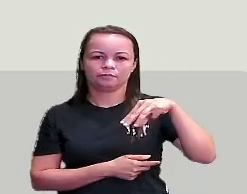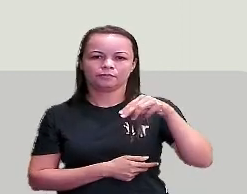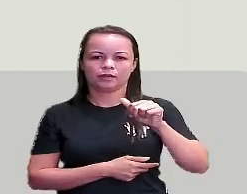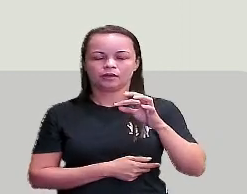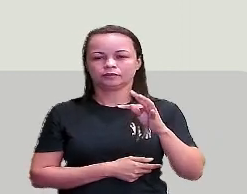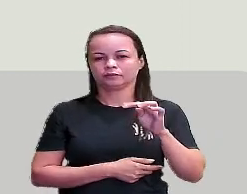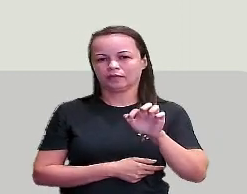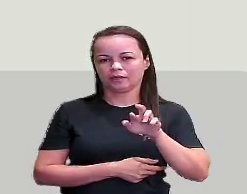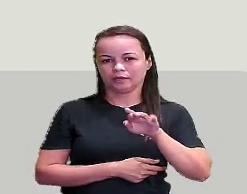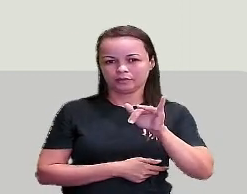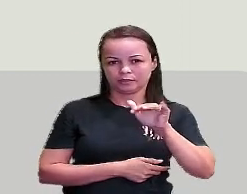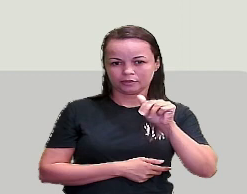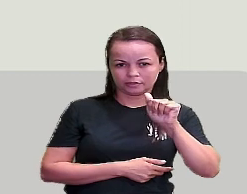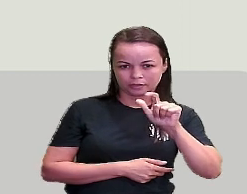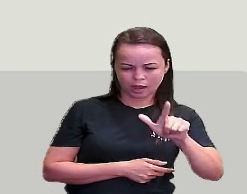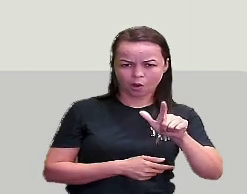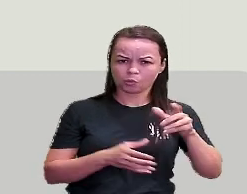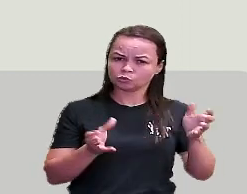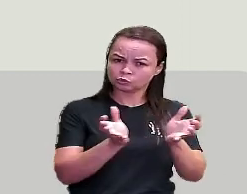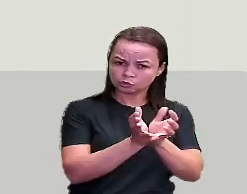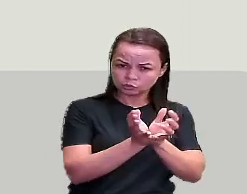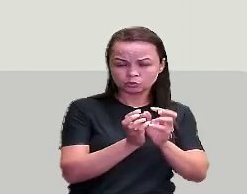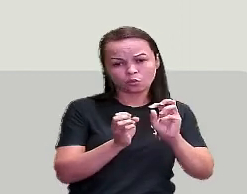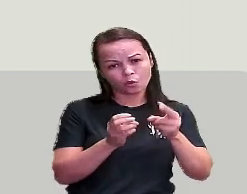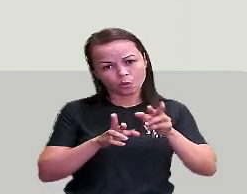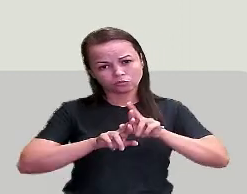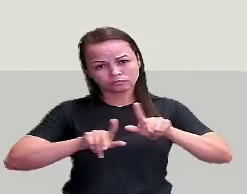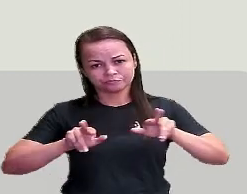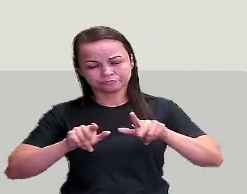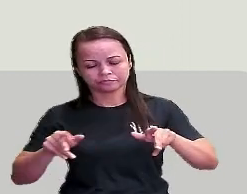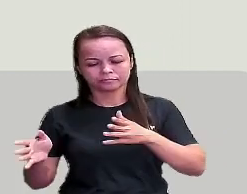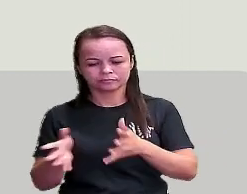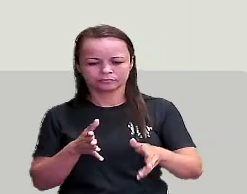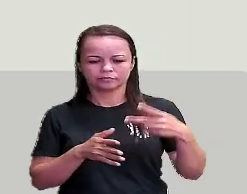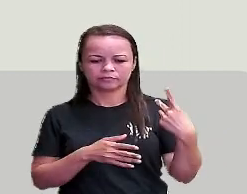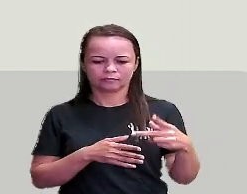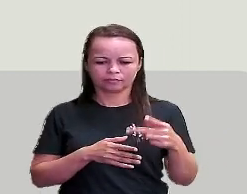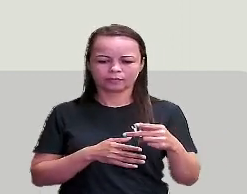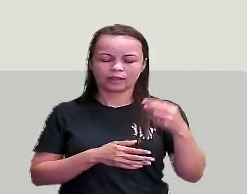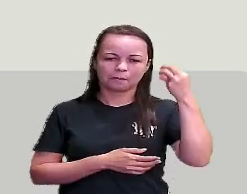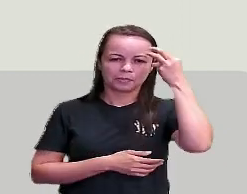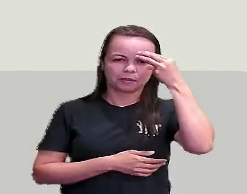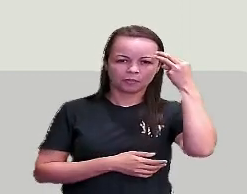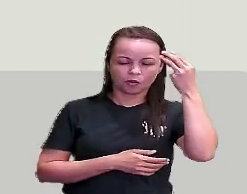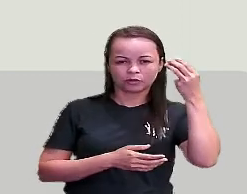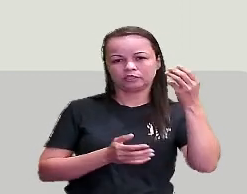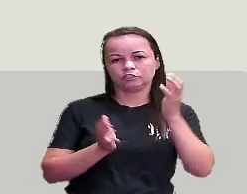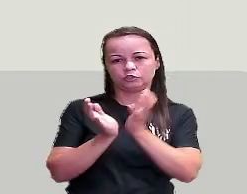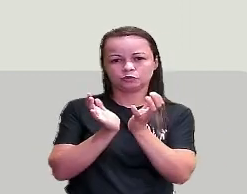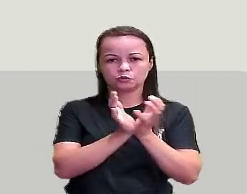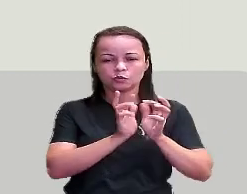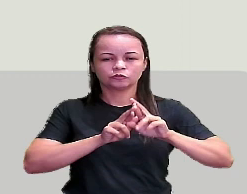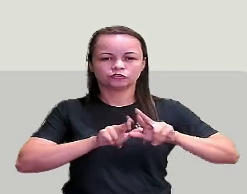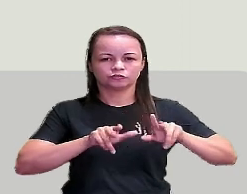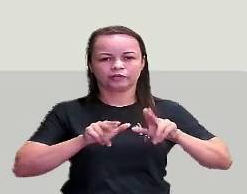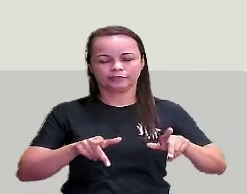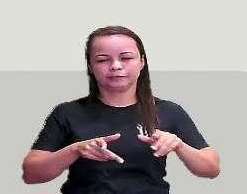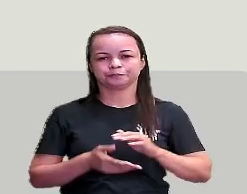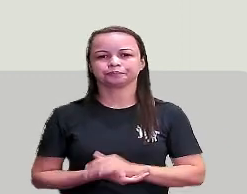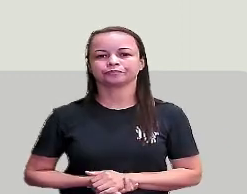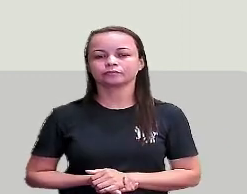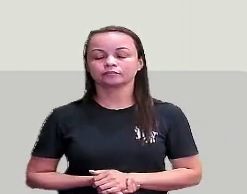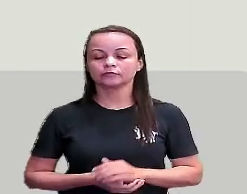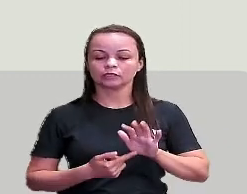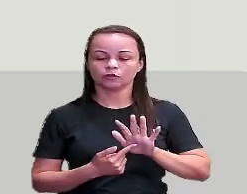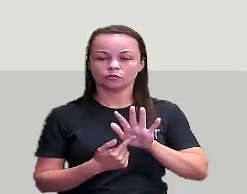individualmente ou em conjunto, que se referem à identidade, à ação, à memória dos diferentes grupos. Então, eu trouxe